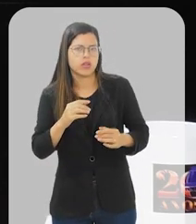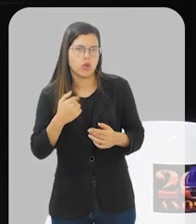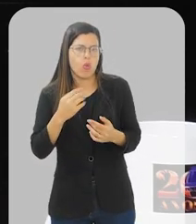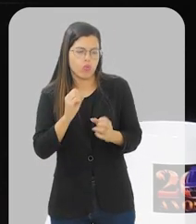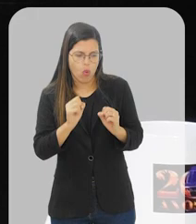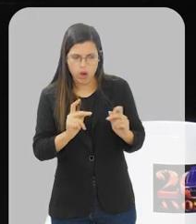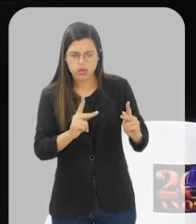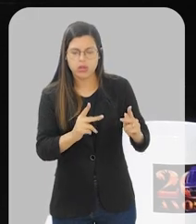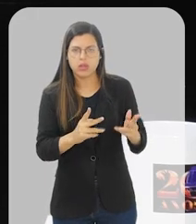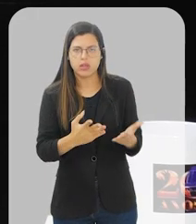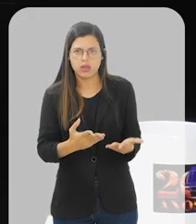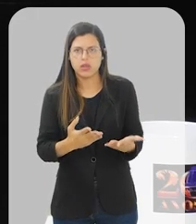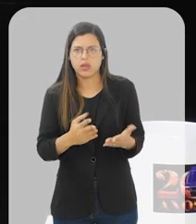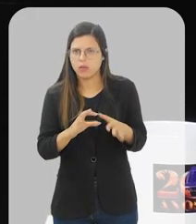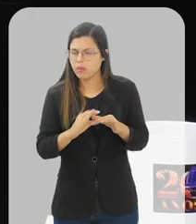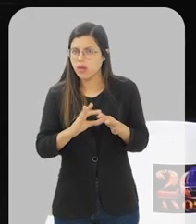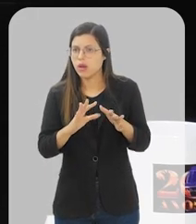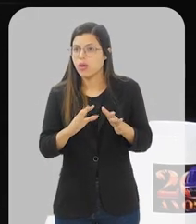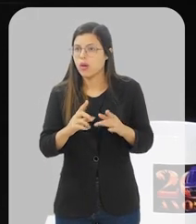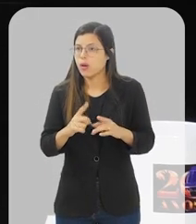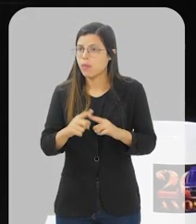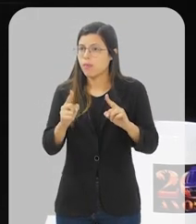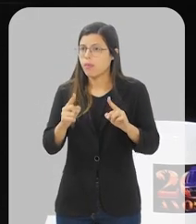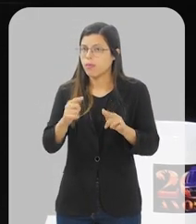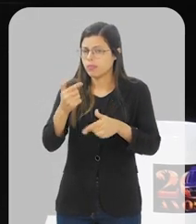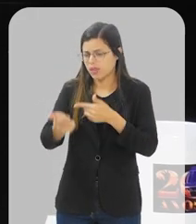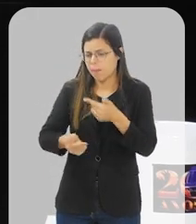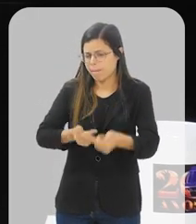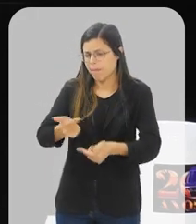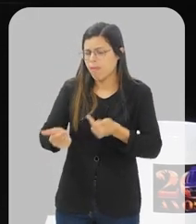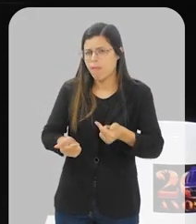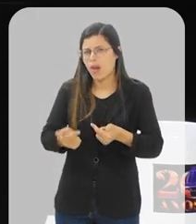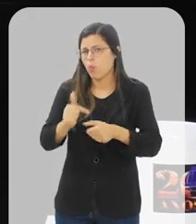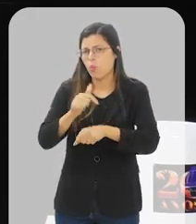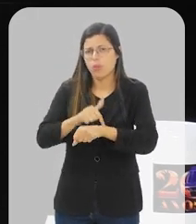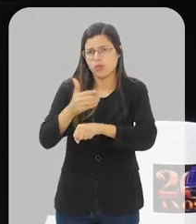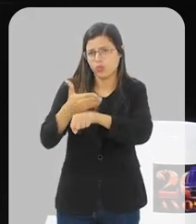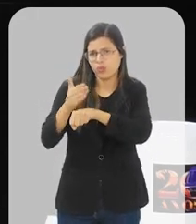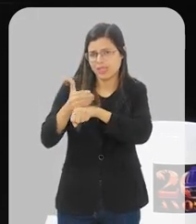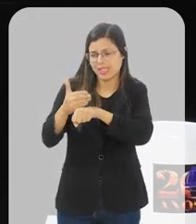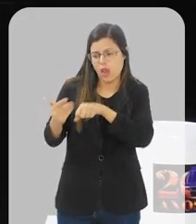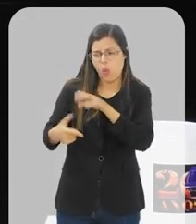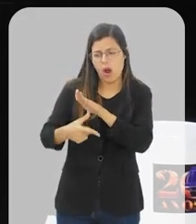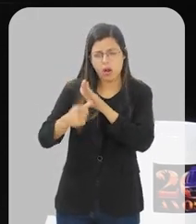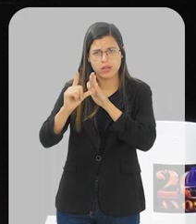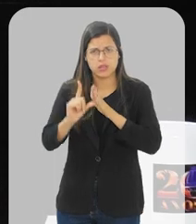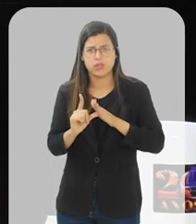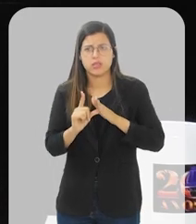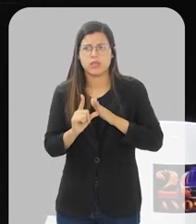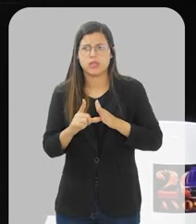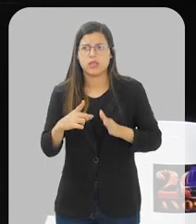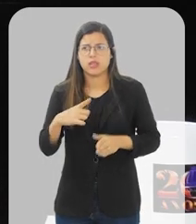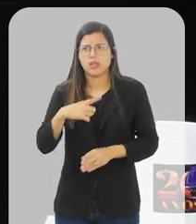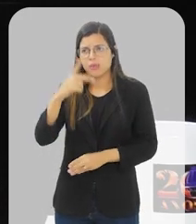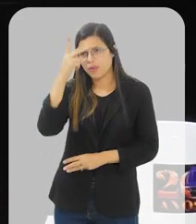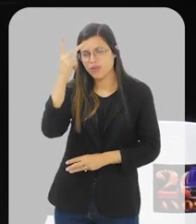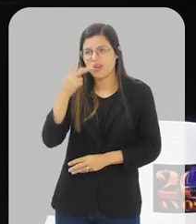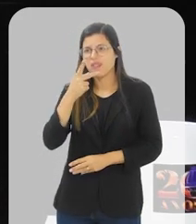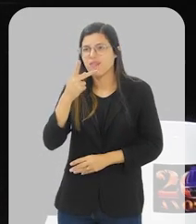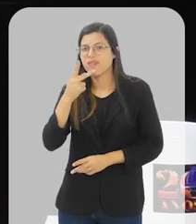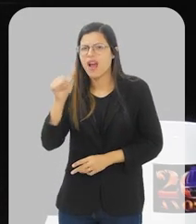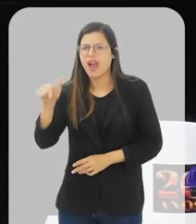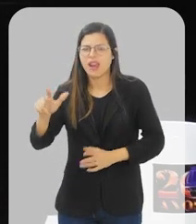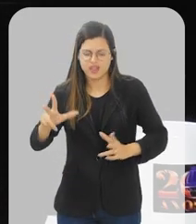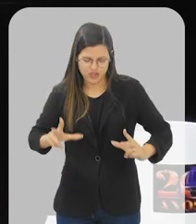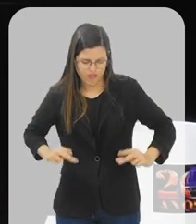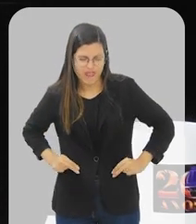final. Mas o meu maior trabalho já foi durante os ensaios. Uhum. Entendeu? E muita gente acha, pô, ele tá de fralda,